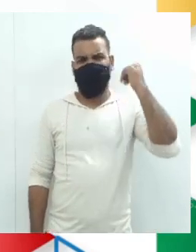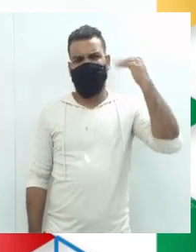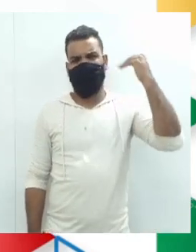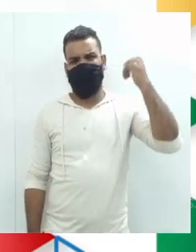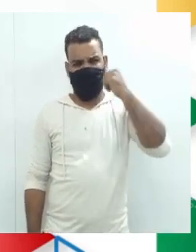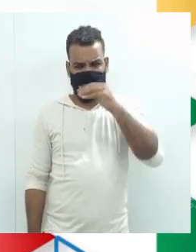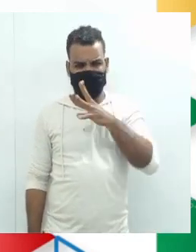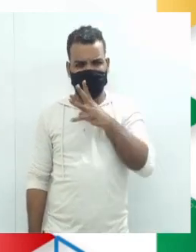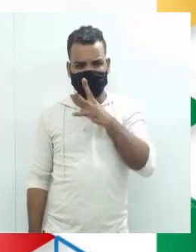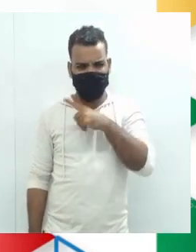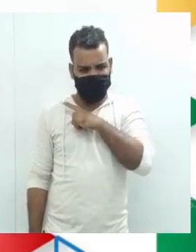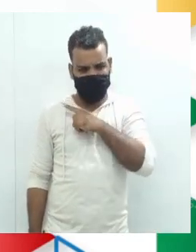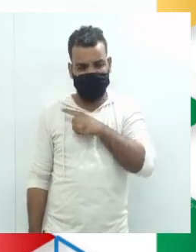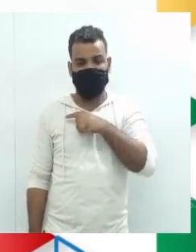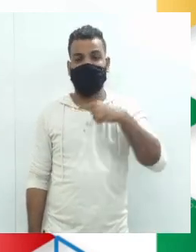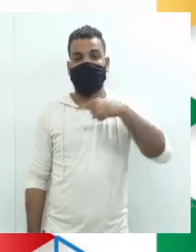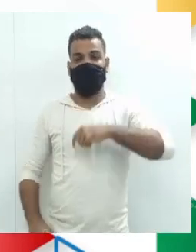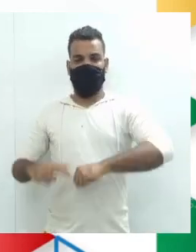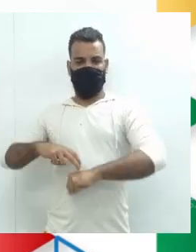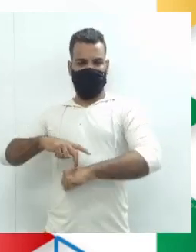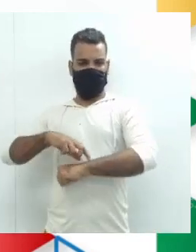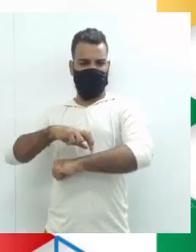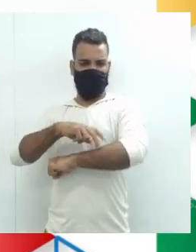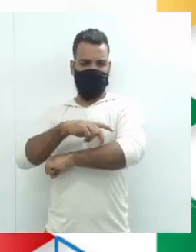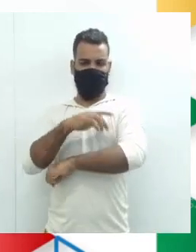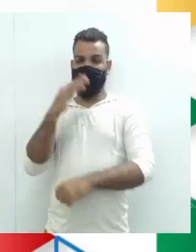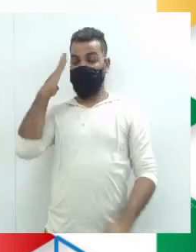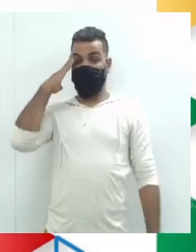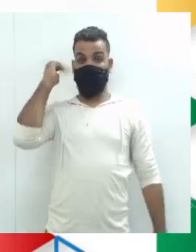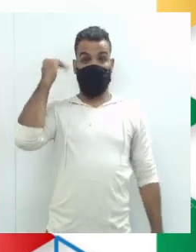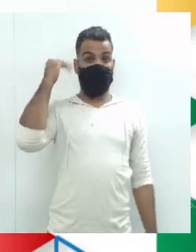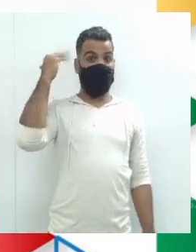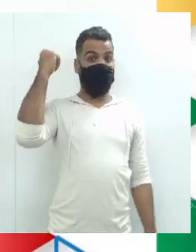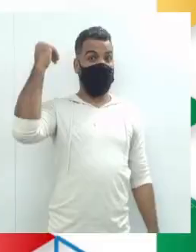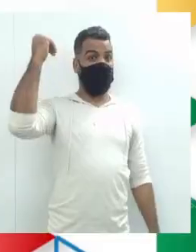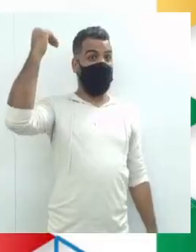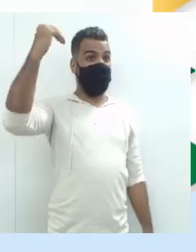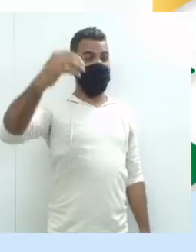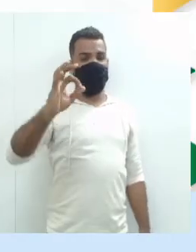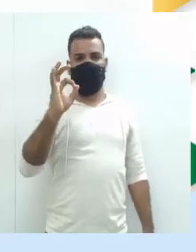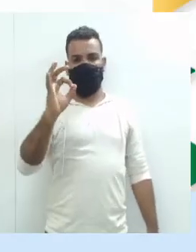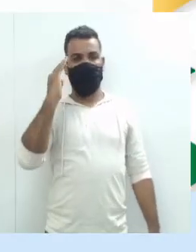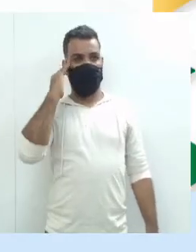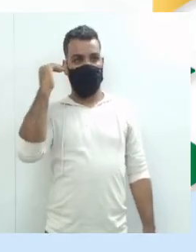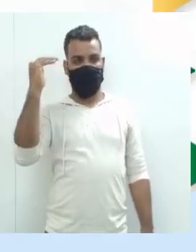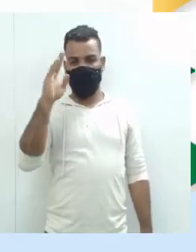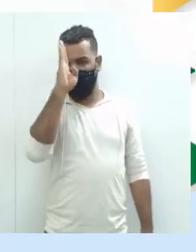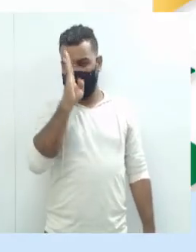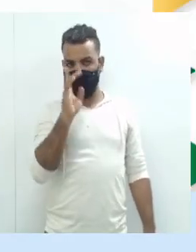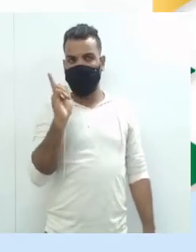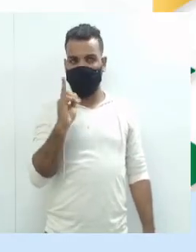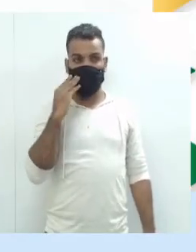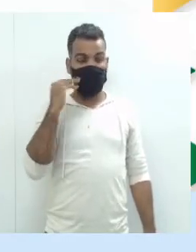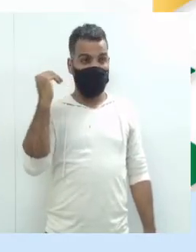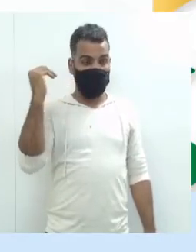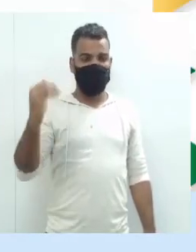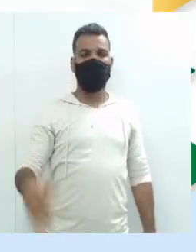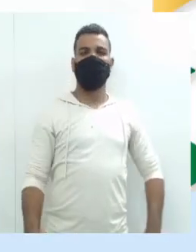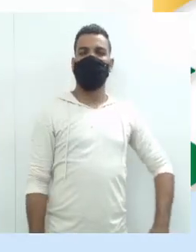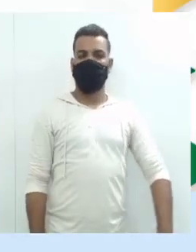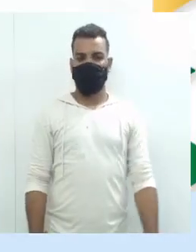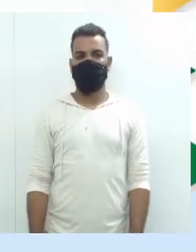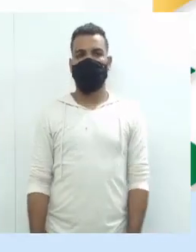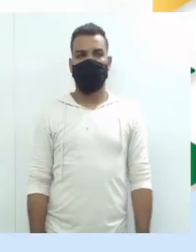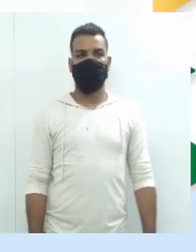na tela? Essa mulher aí é a Gisele Bündchen, né? Que é aquela modelo famosa, né? Brasileira, famosa,